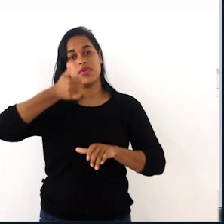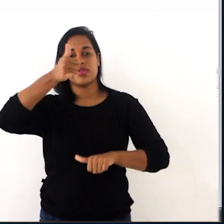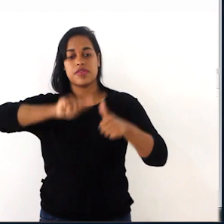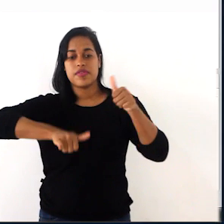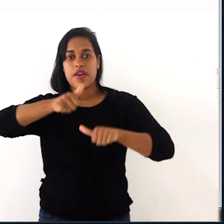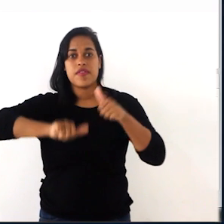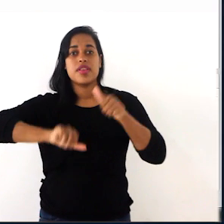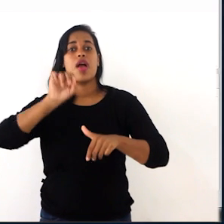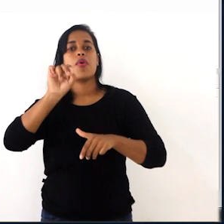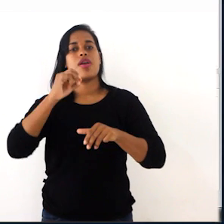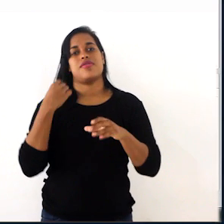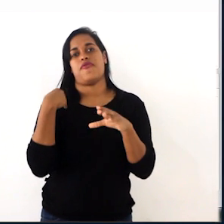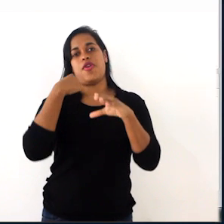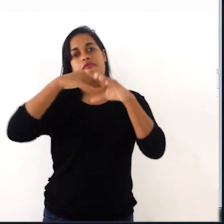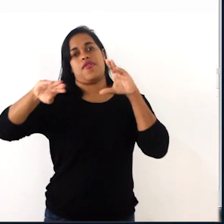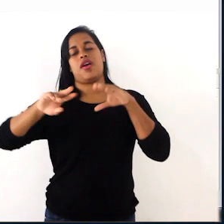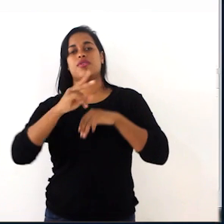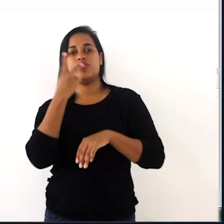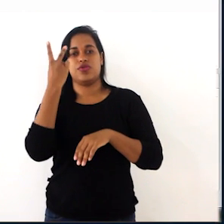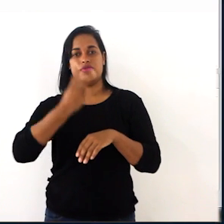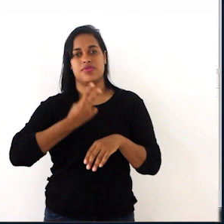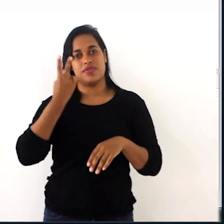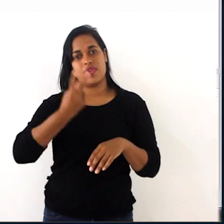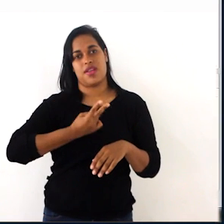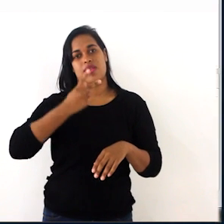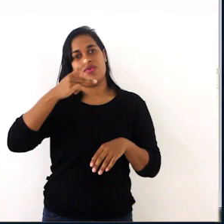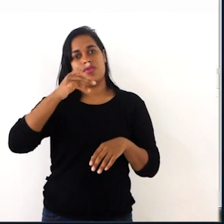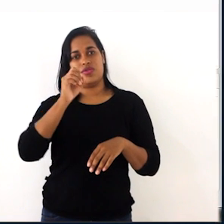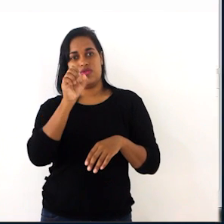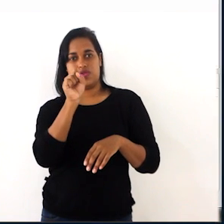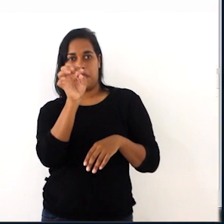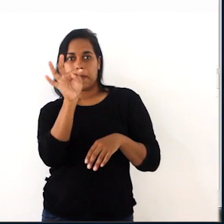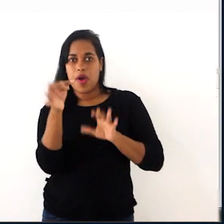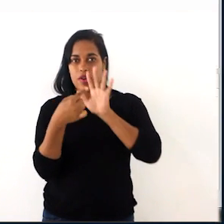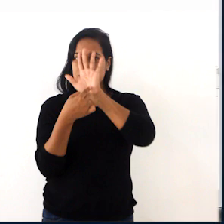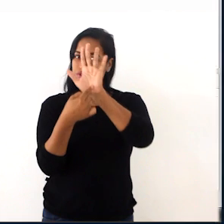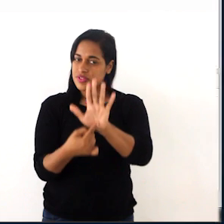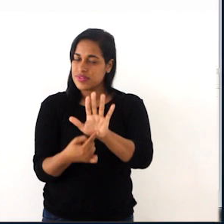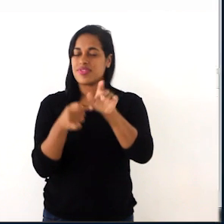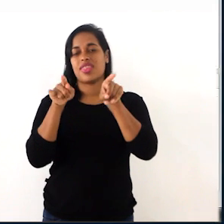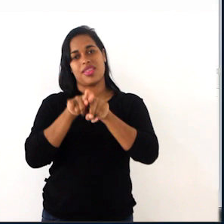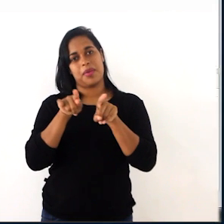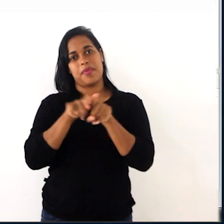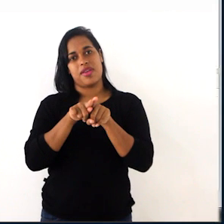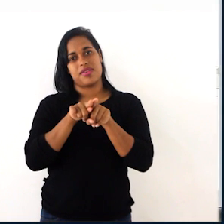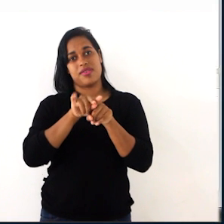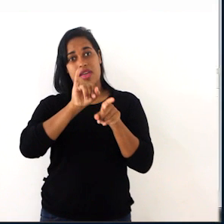foi enviado os valores do post. Então temos aqui o set